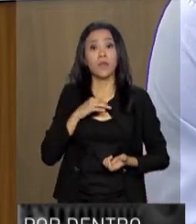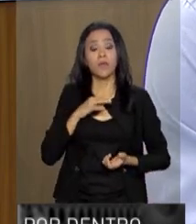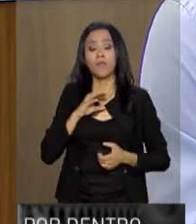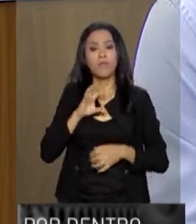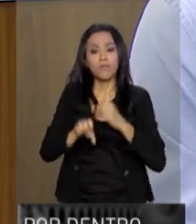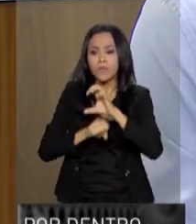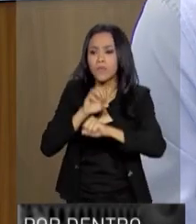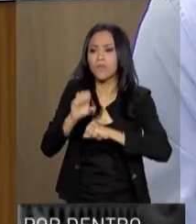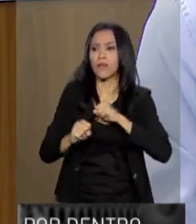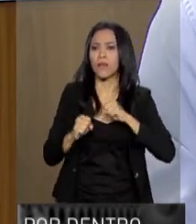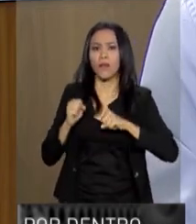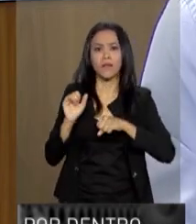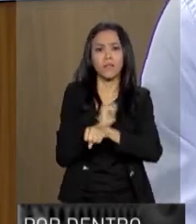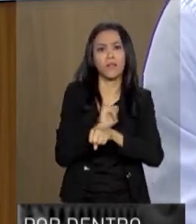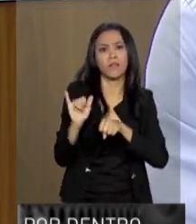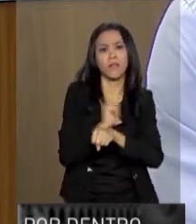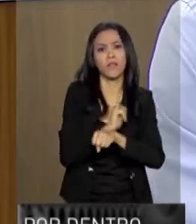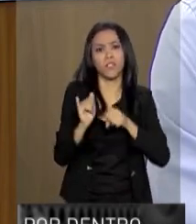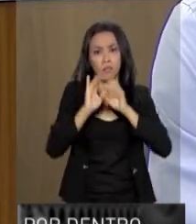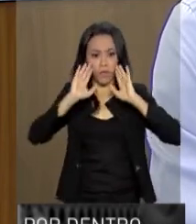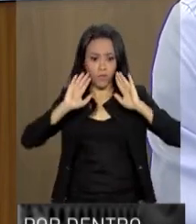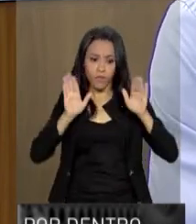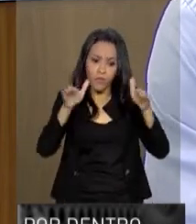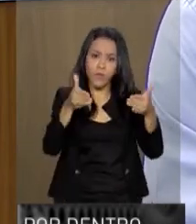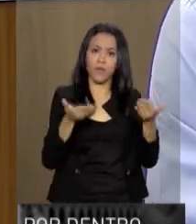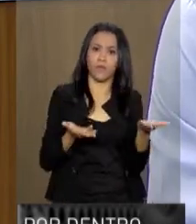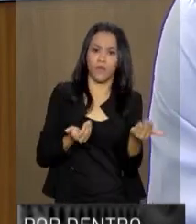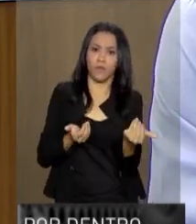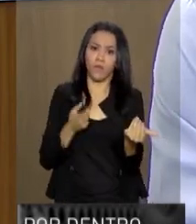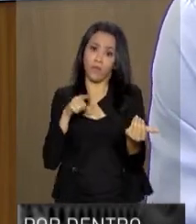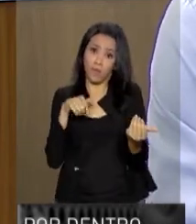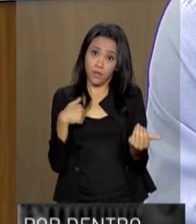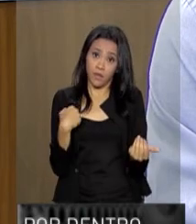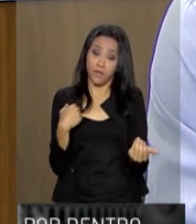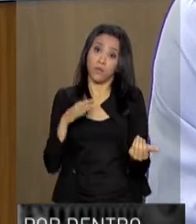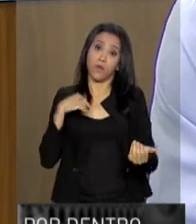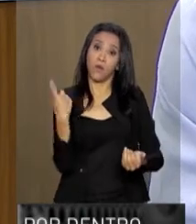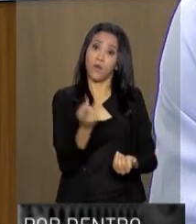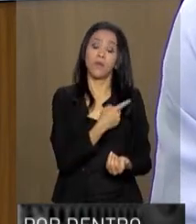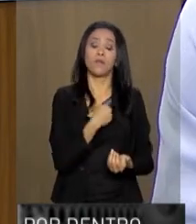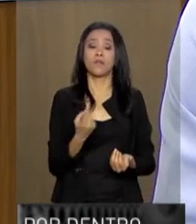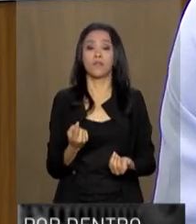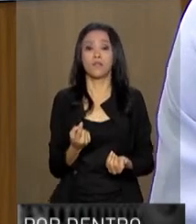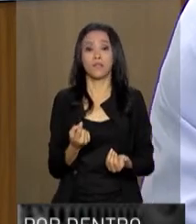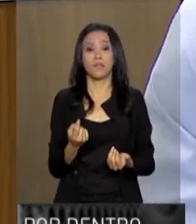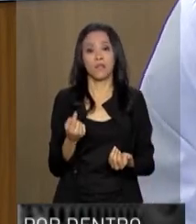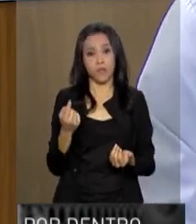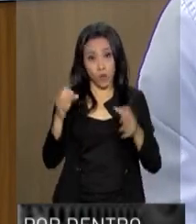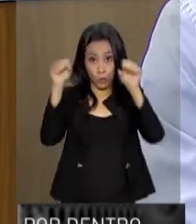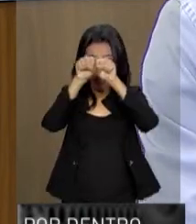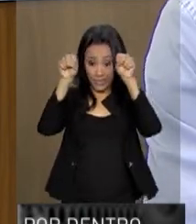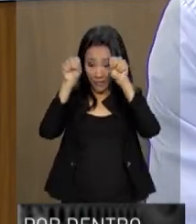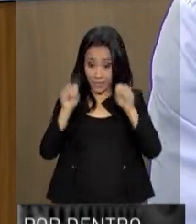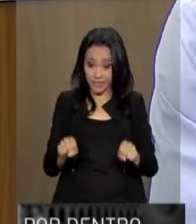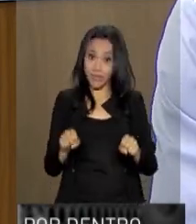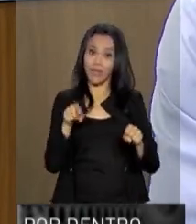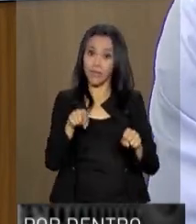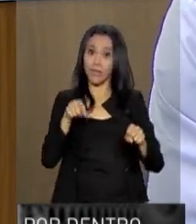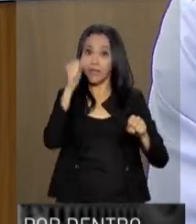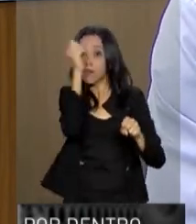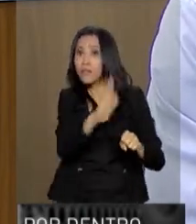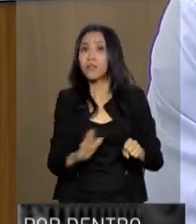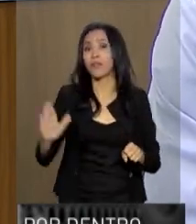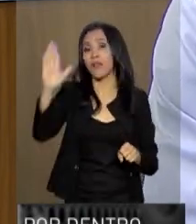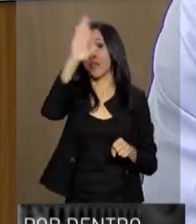para o seu próprio público alvo e aí nós através do sistema nacional de juventude que foi